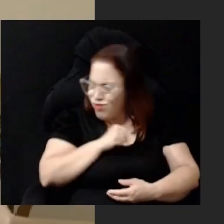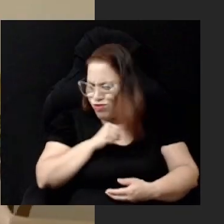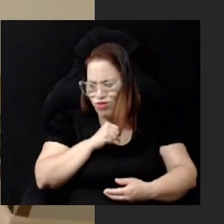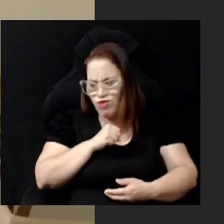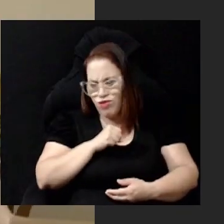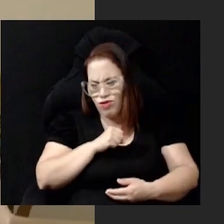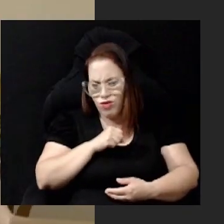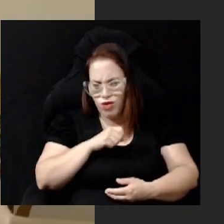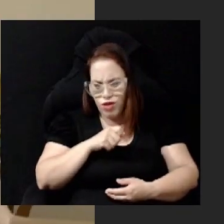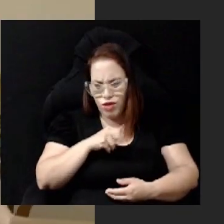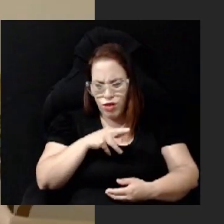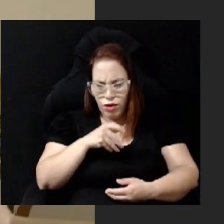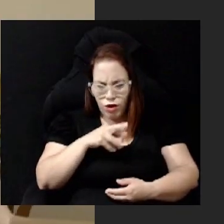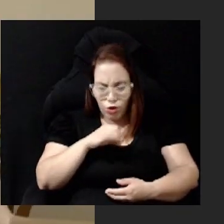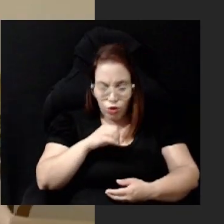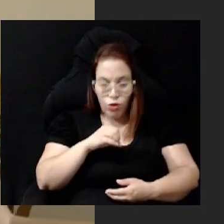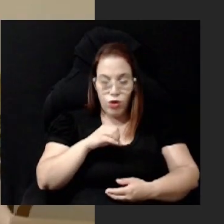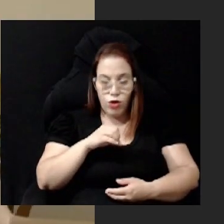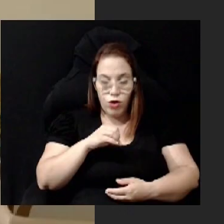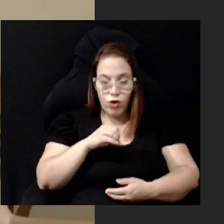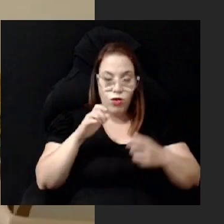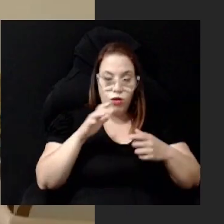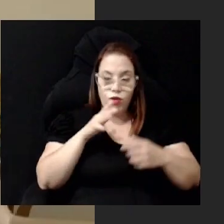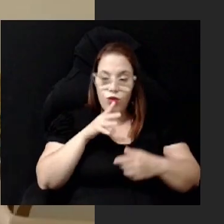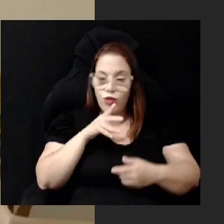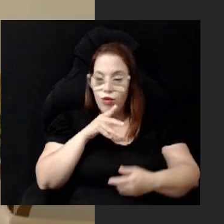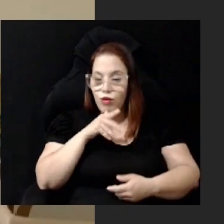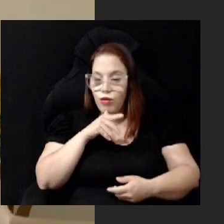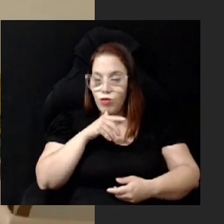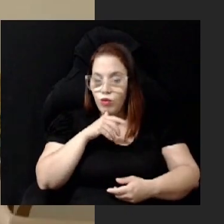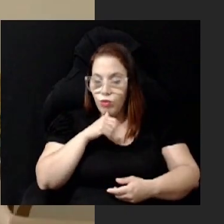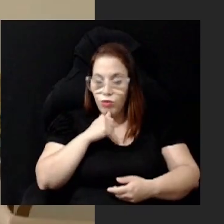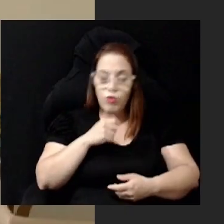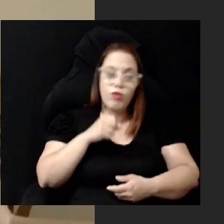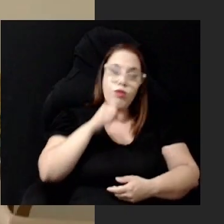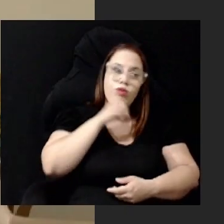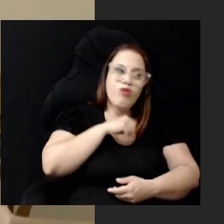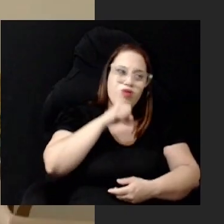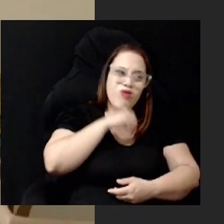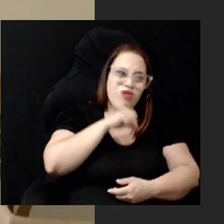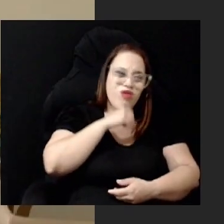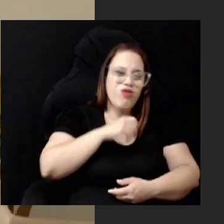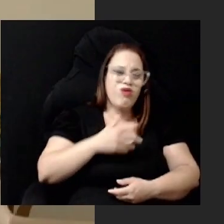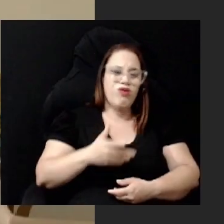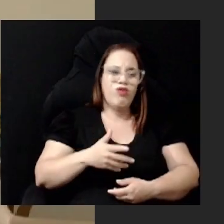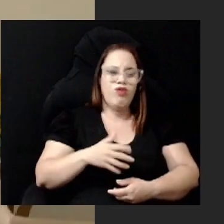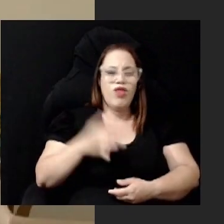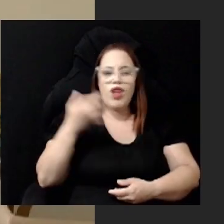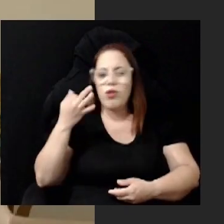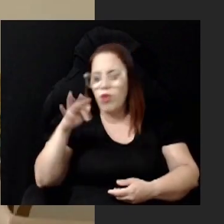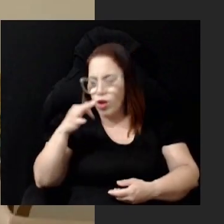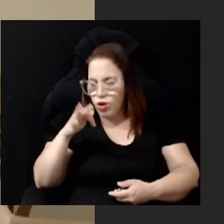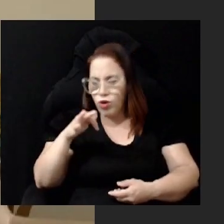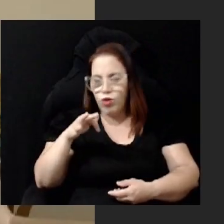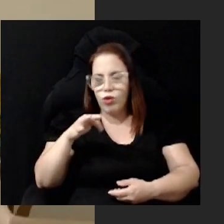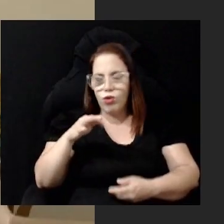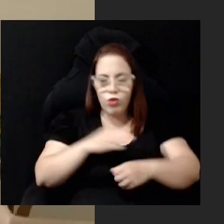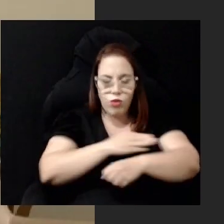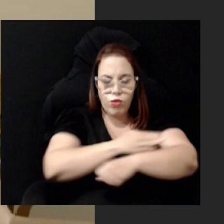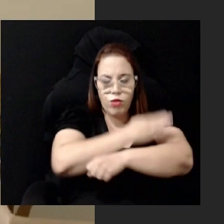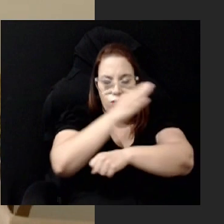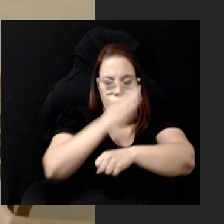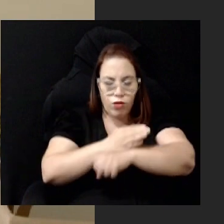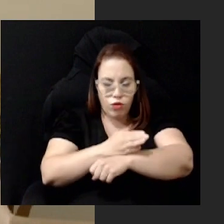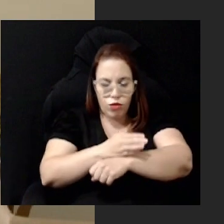Os processos degenerativos, eles tendem a ser mais lentos, a pessoa ela vai envelhecendo e ela vai ficando com mais dor ao longo